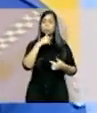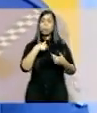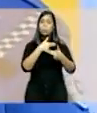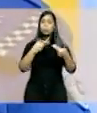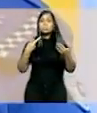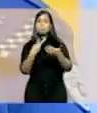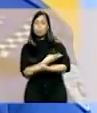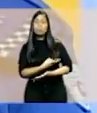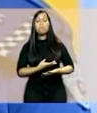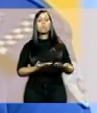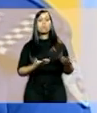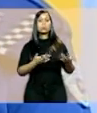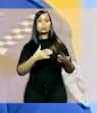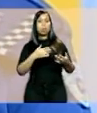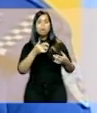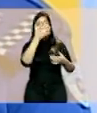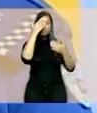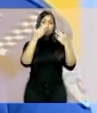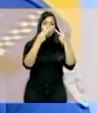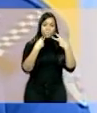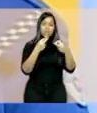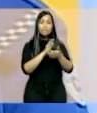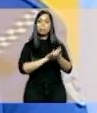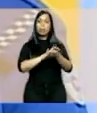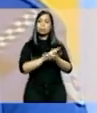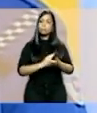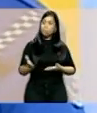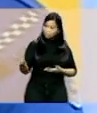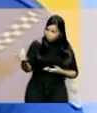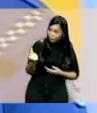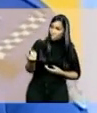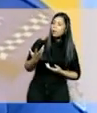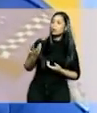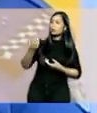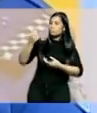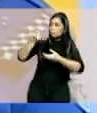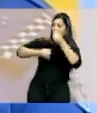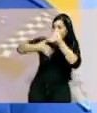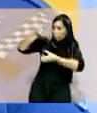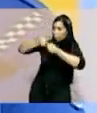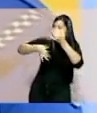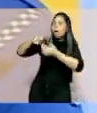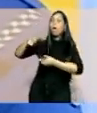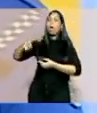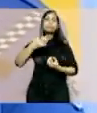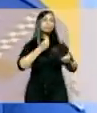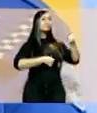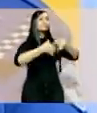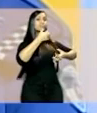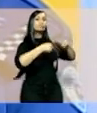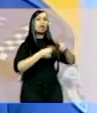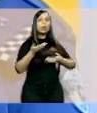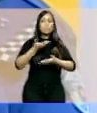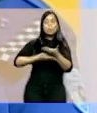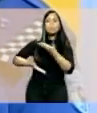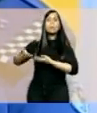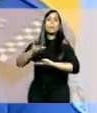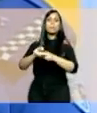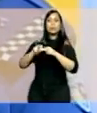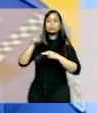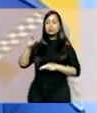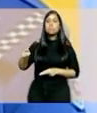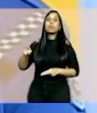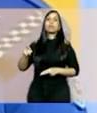olha, vem aqui, você tem importância. Você vai ser ouvido e a pessoa é ouvida e a partir dela a